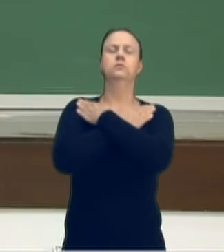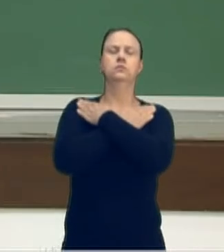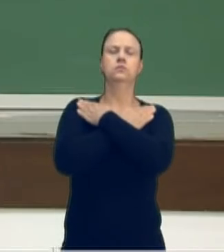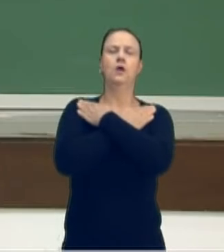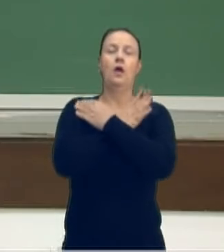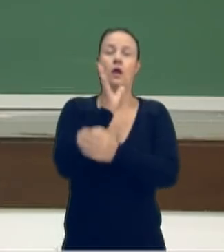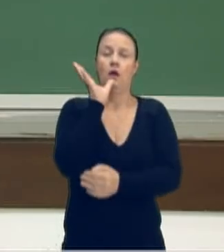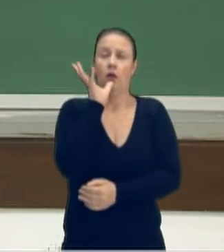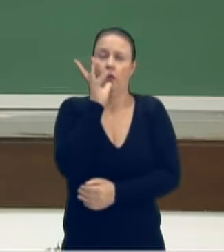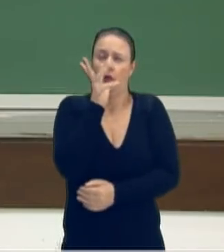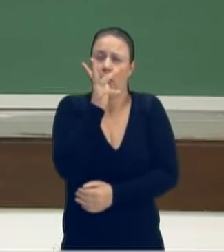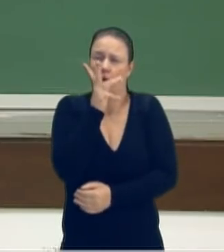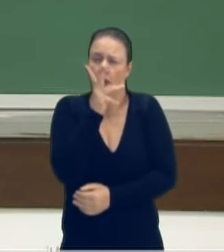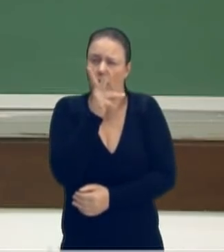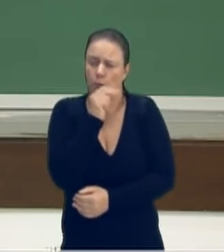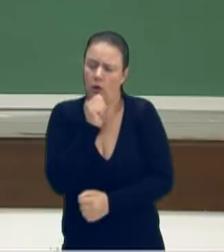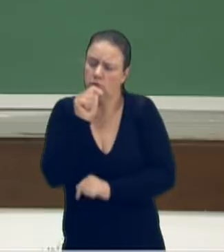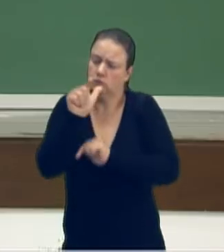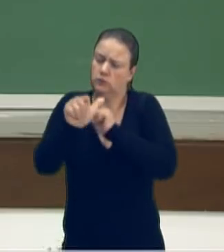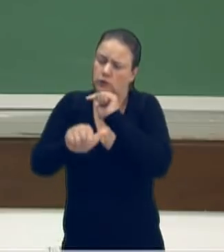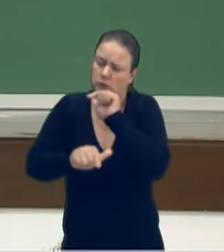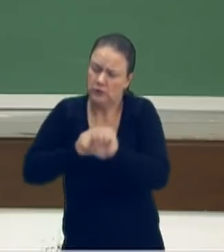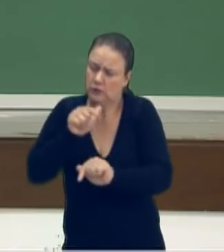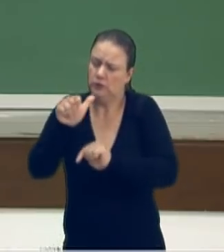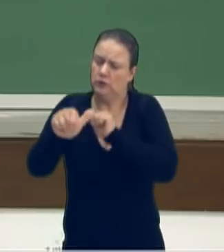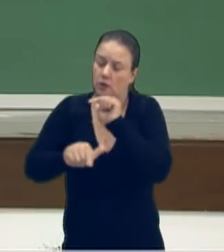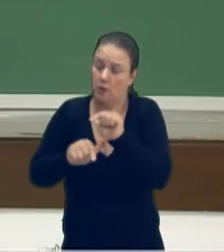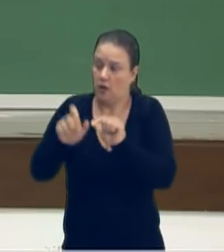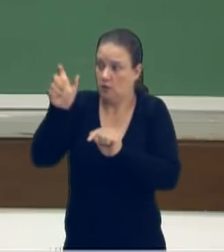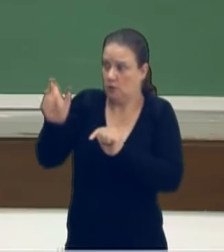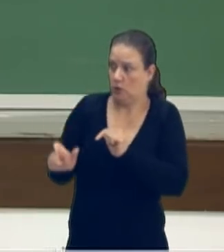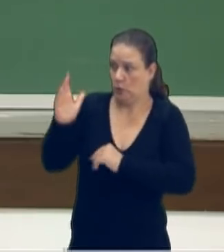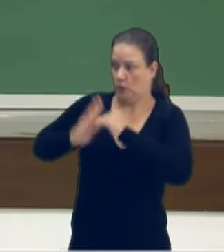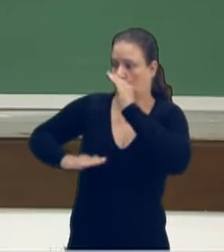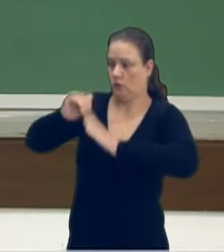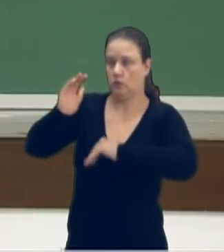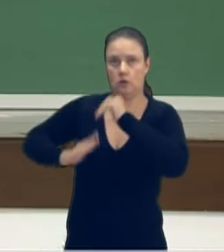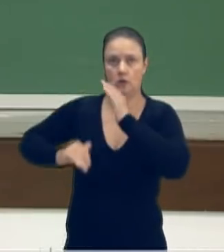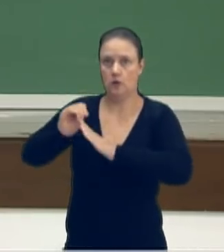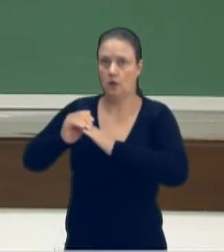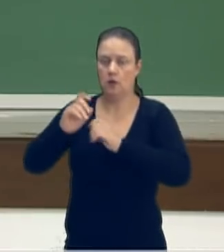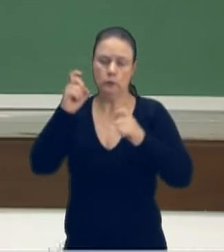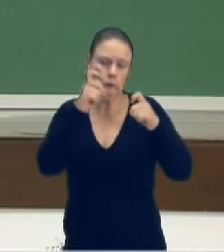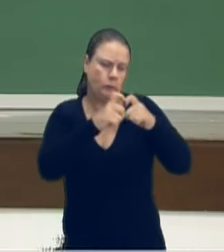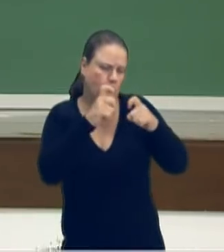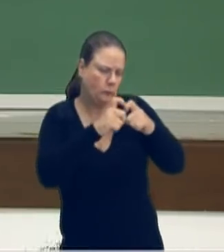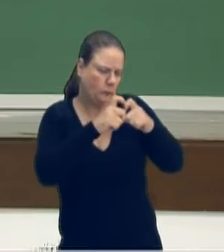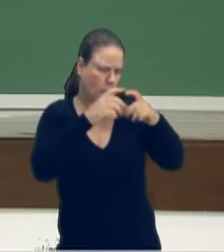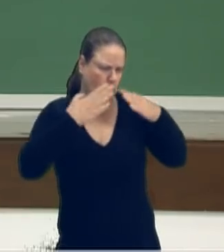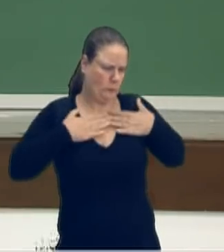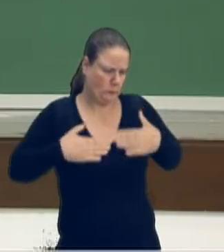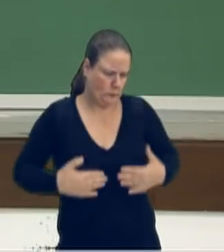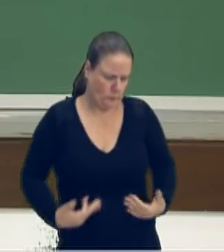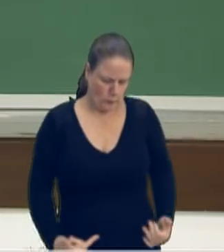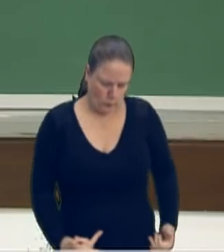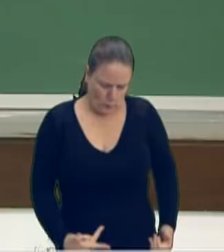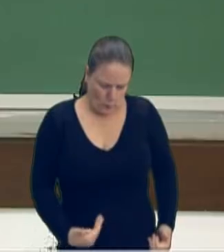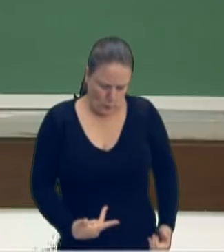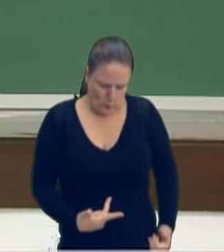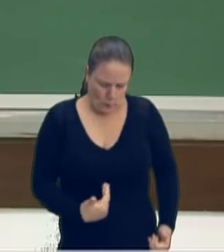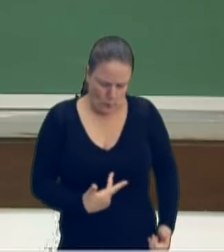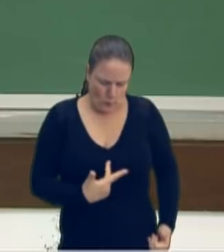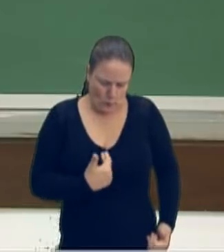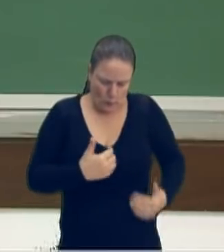minucioso. Os mumificadores, por assim dizer, eram profissionais especializados em anatomia, corpo humano, faziam um processo,